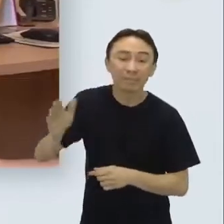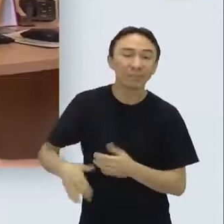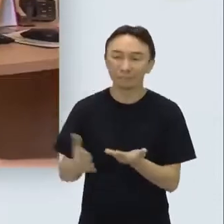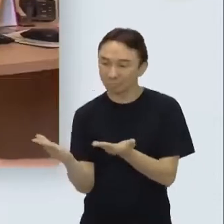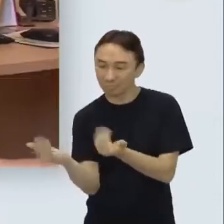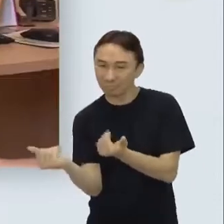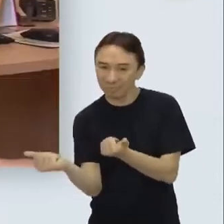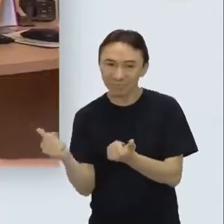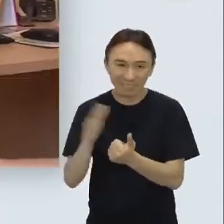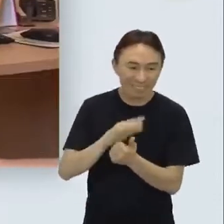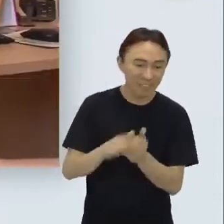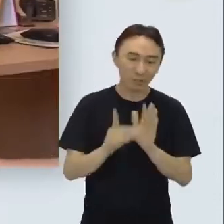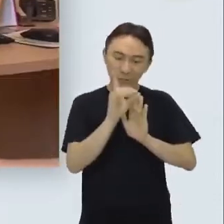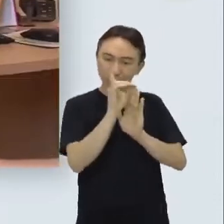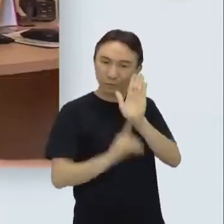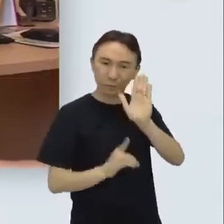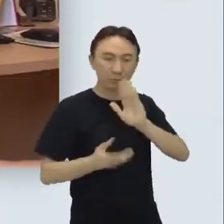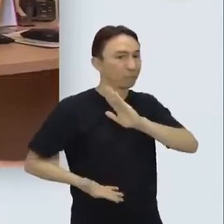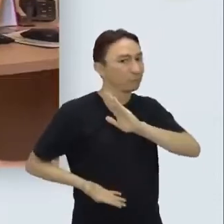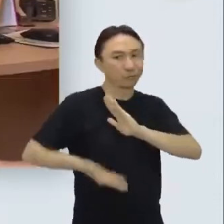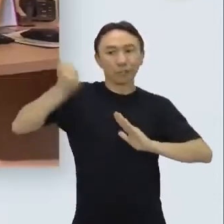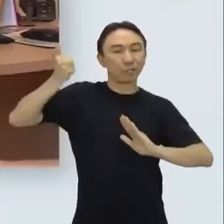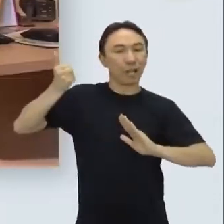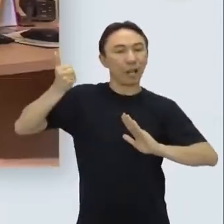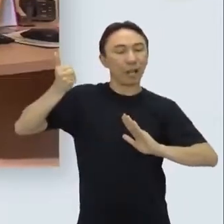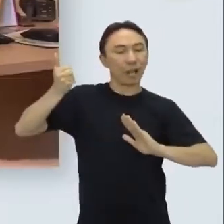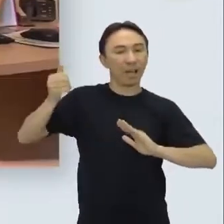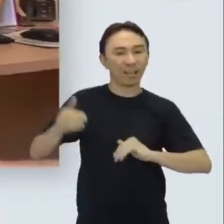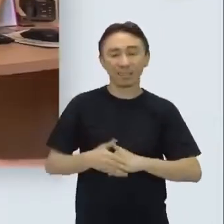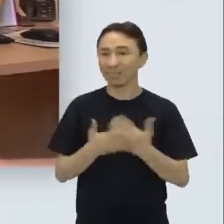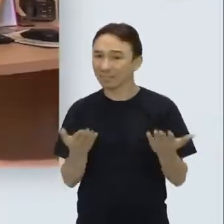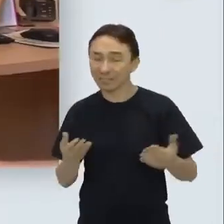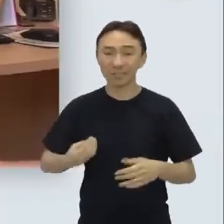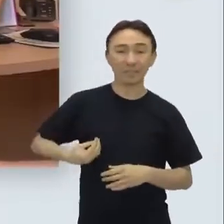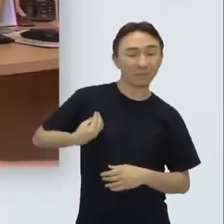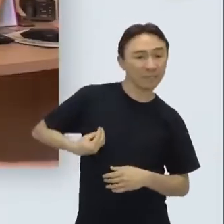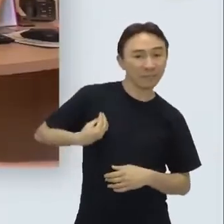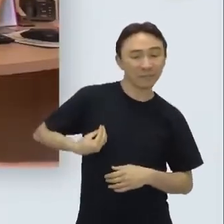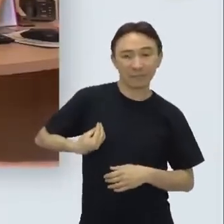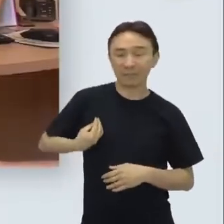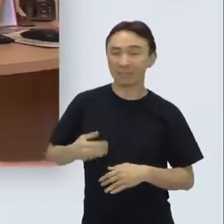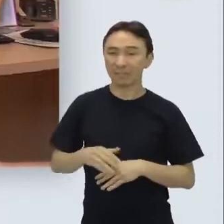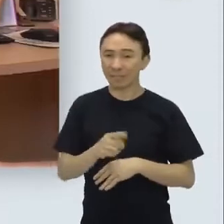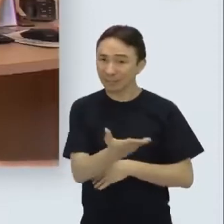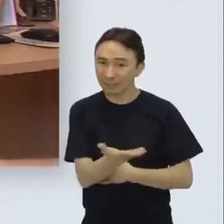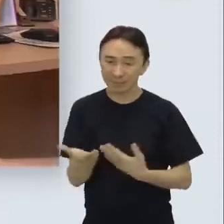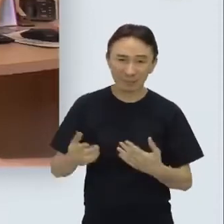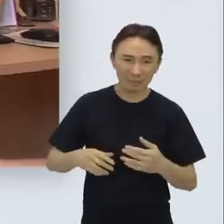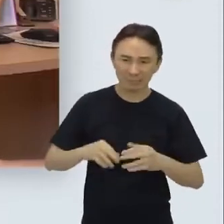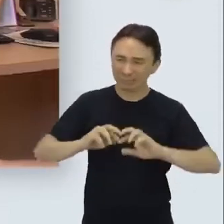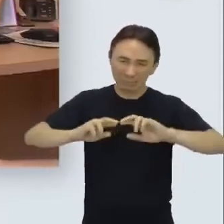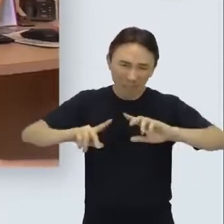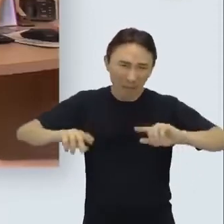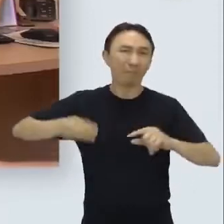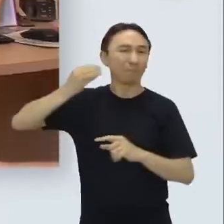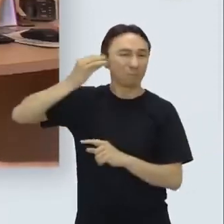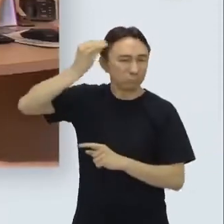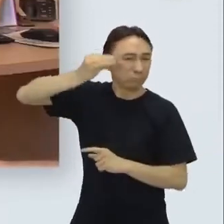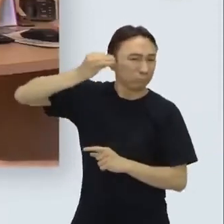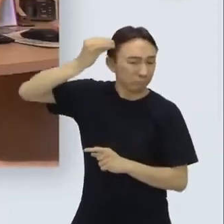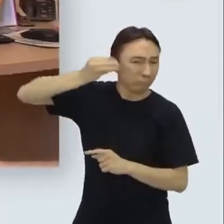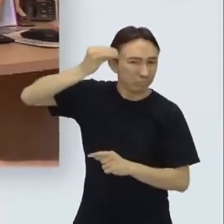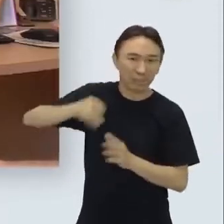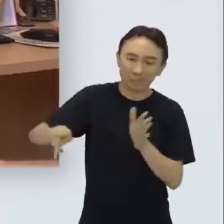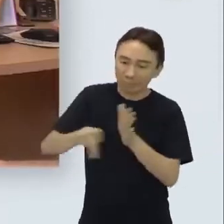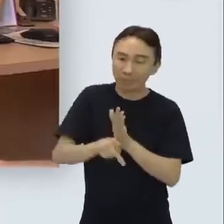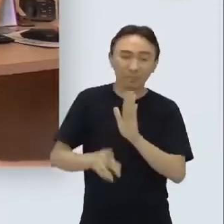criança, de ser adolescente, portanto, de viver plenamente todas as vivências e as oportunidades e